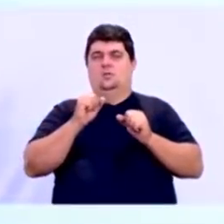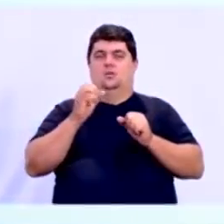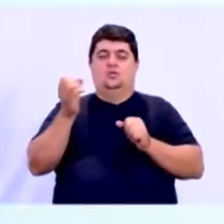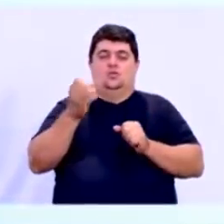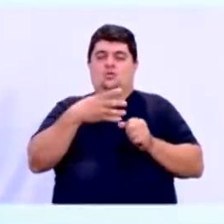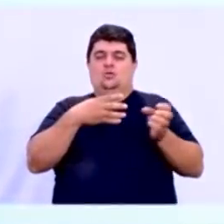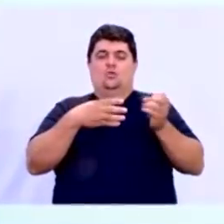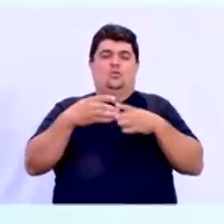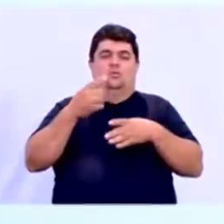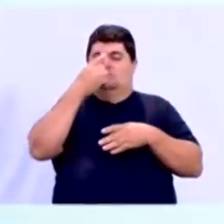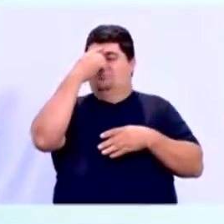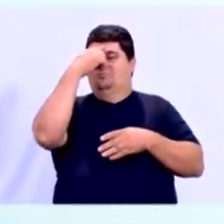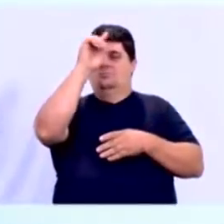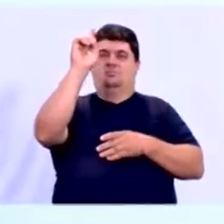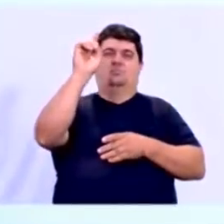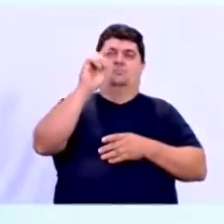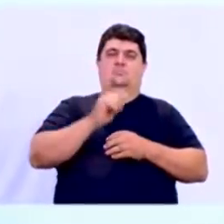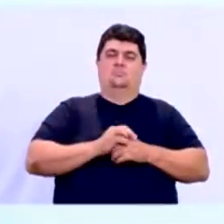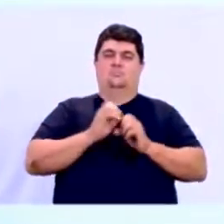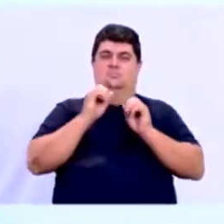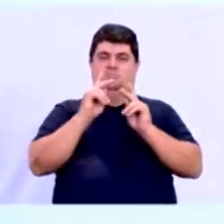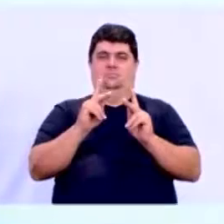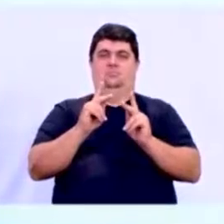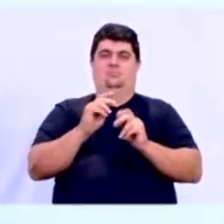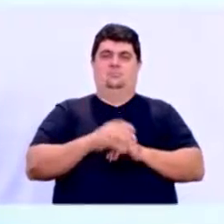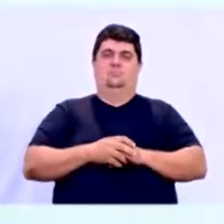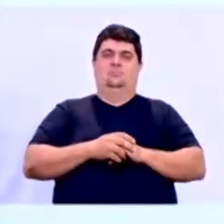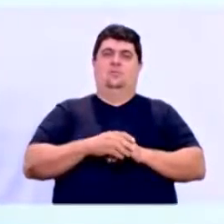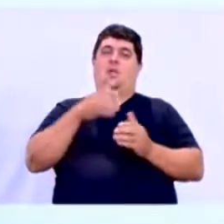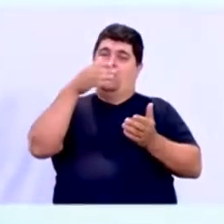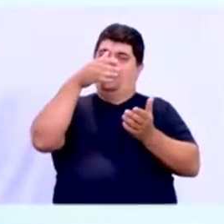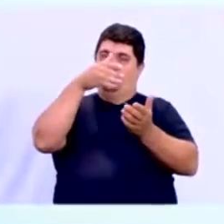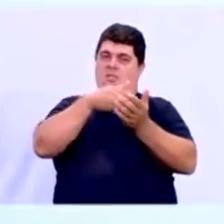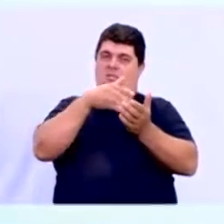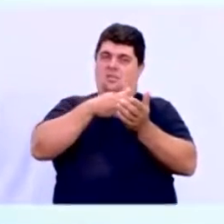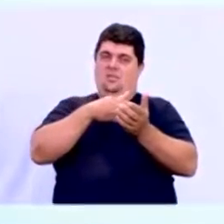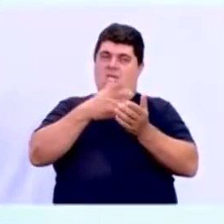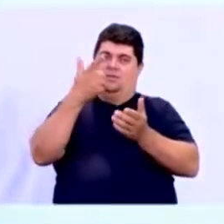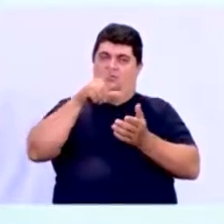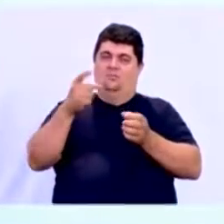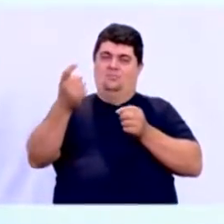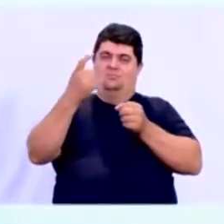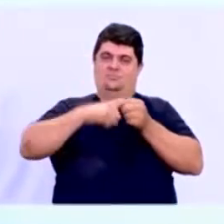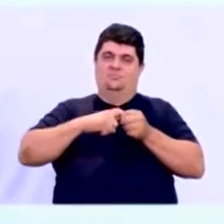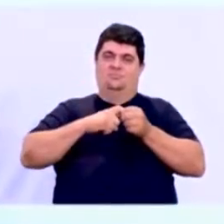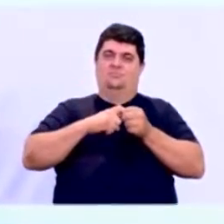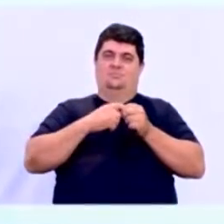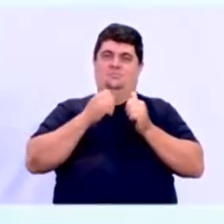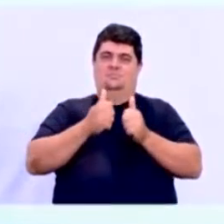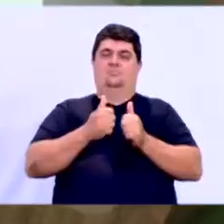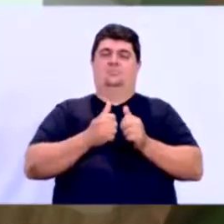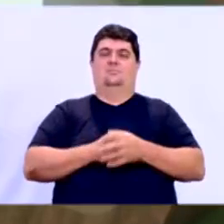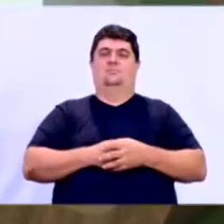novo, algo criativo, diferente, ok? Então até mais. Daqui a pouco nós voltamos então para a